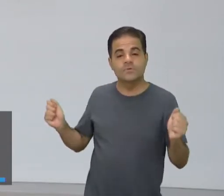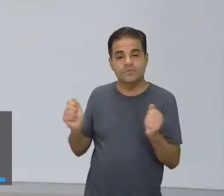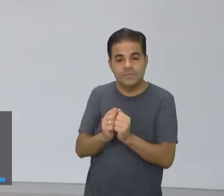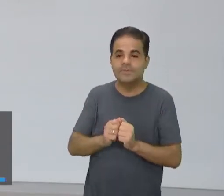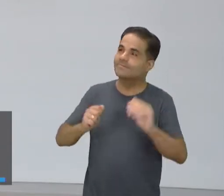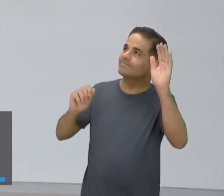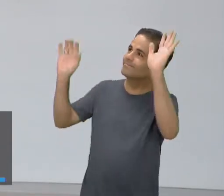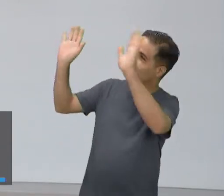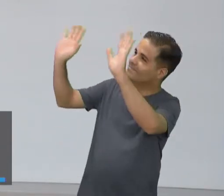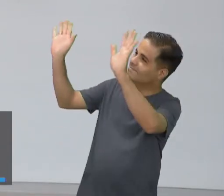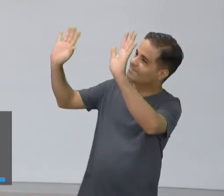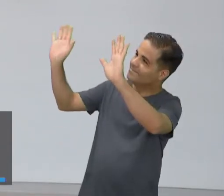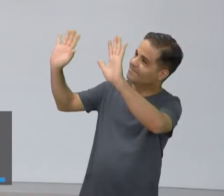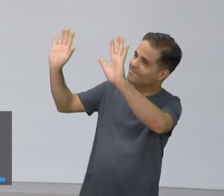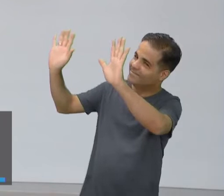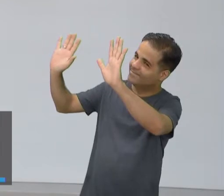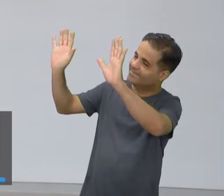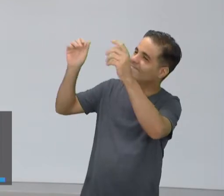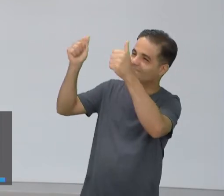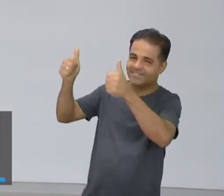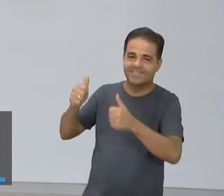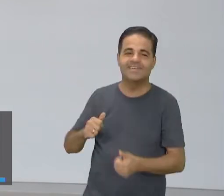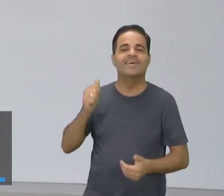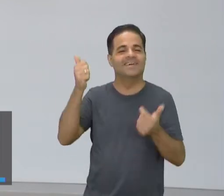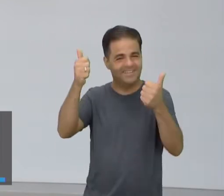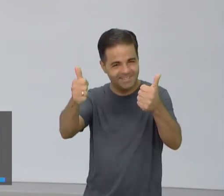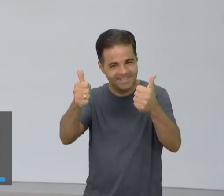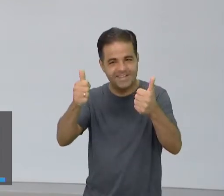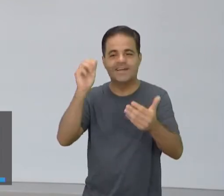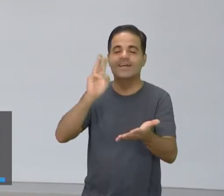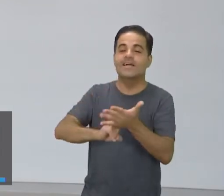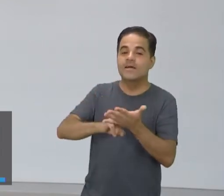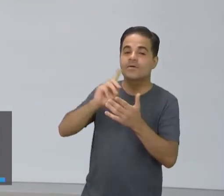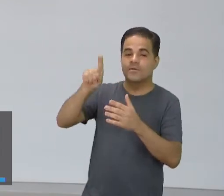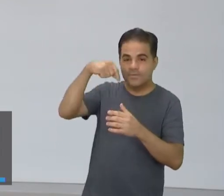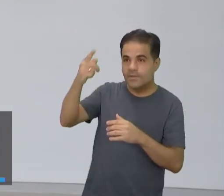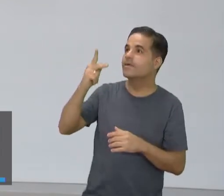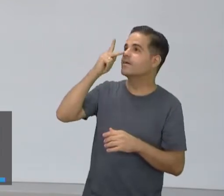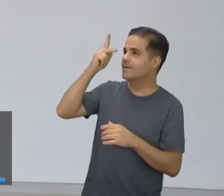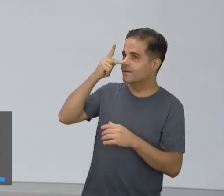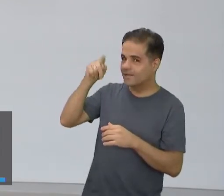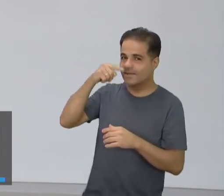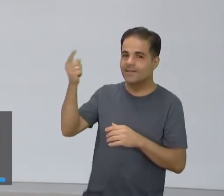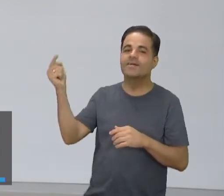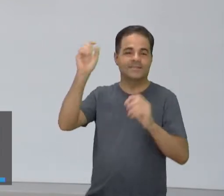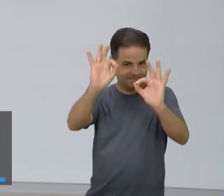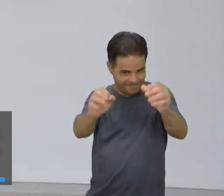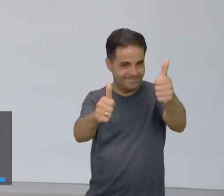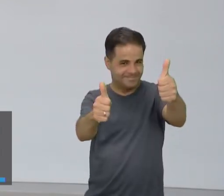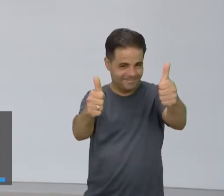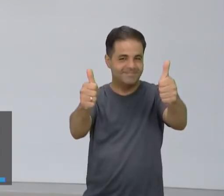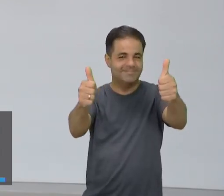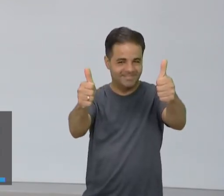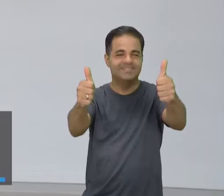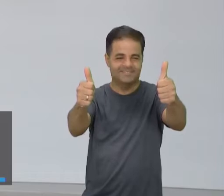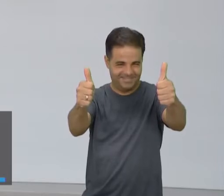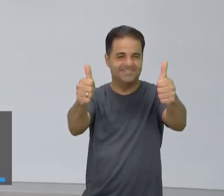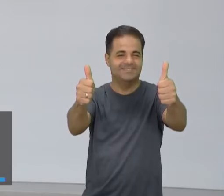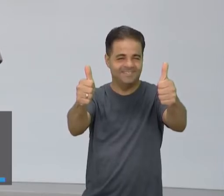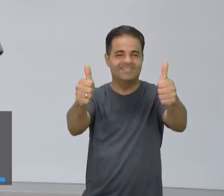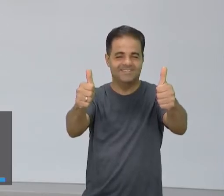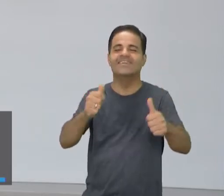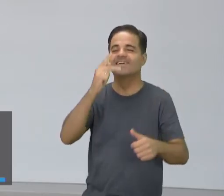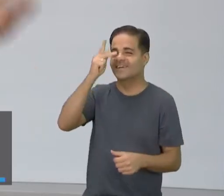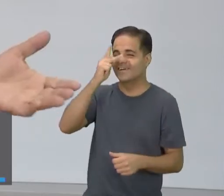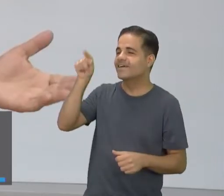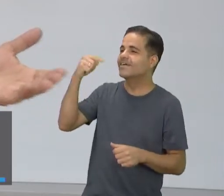Moésio, seja muito bem-vindo a essa aula de empreendedorismo. Aê, muito bom, daqui a pouco a gente tem a Cauene, falei certo, Moésio? Cauene, né? Ah, muito